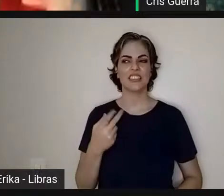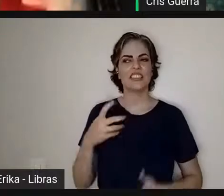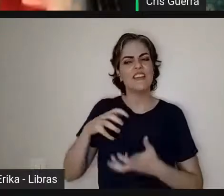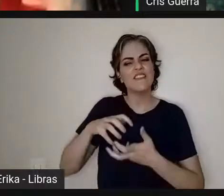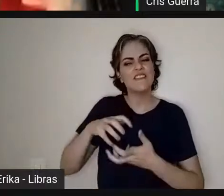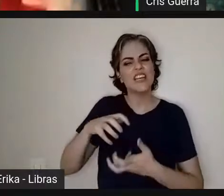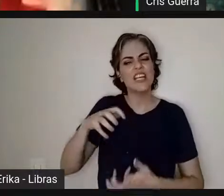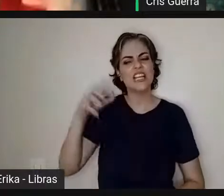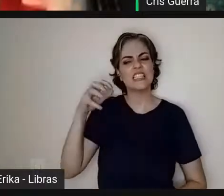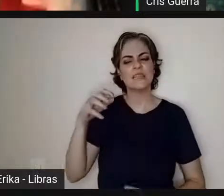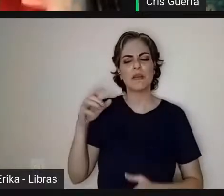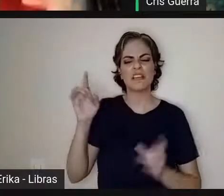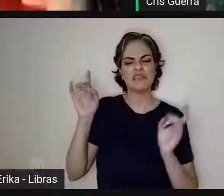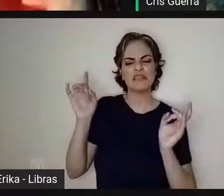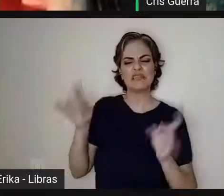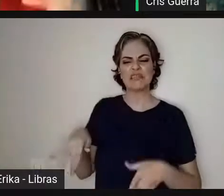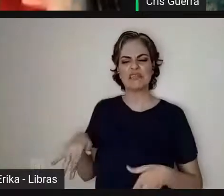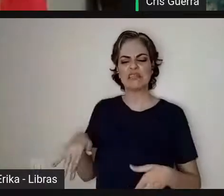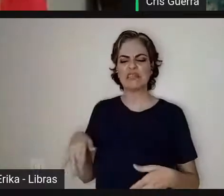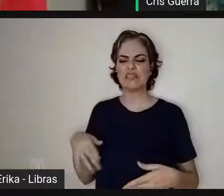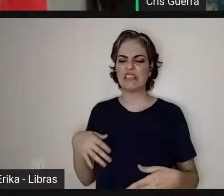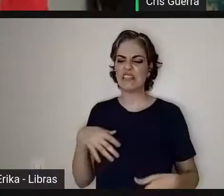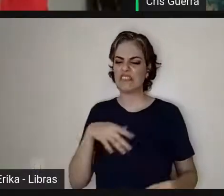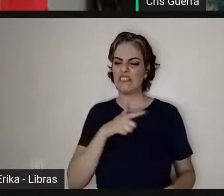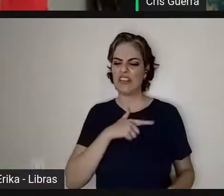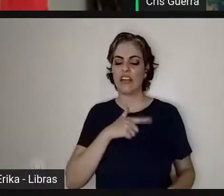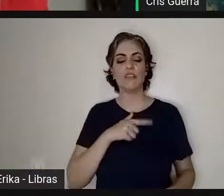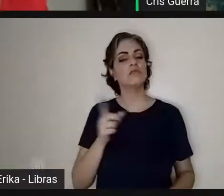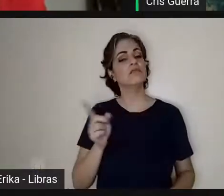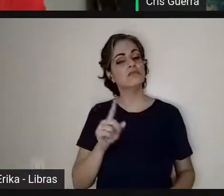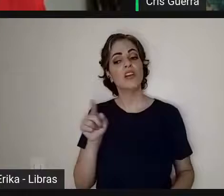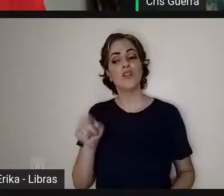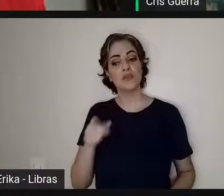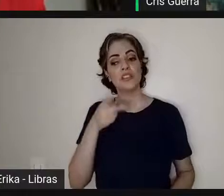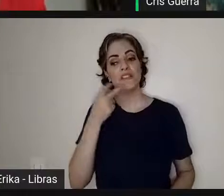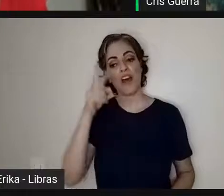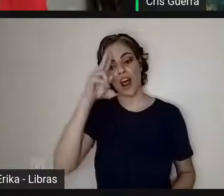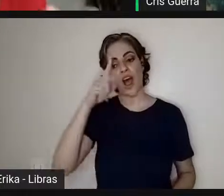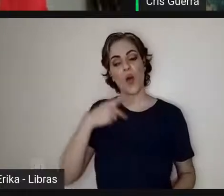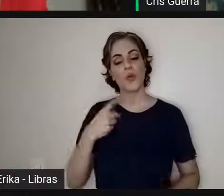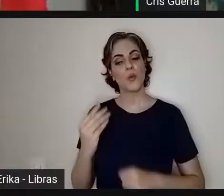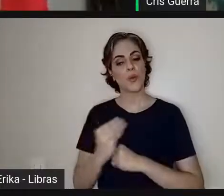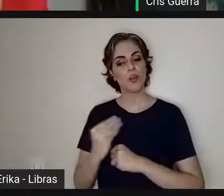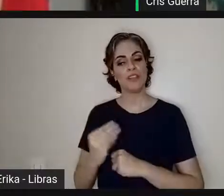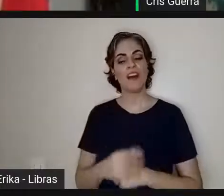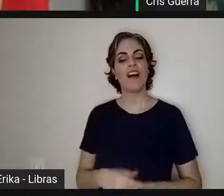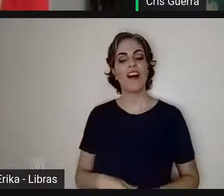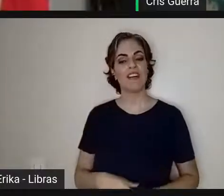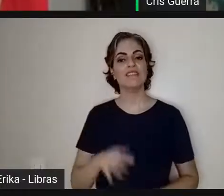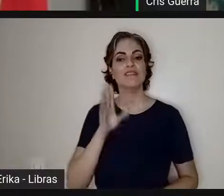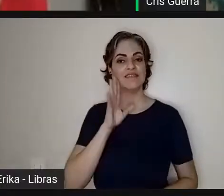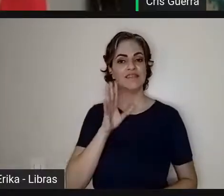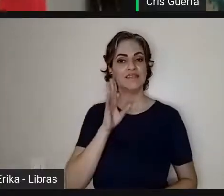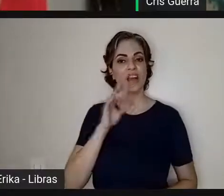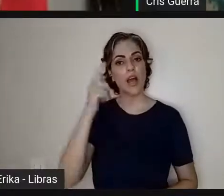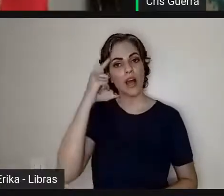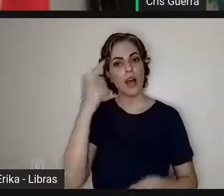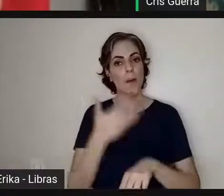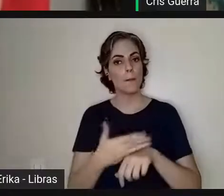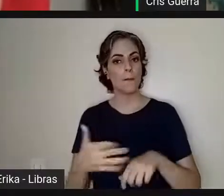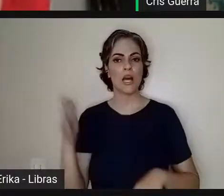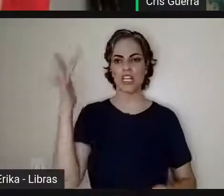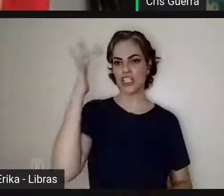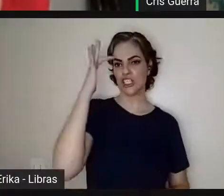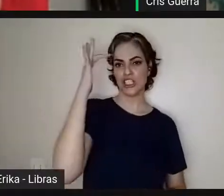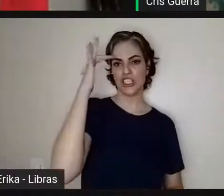coisa largada, você fala do autocuidado, né? Poxa, não, vou deixar meu cabelo branco. É um cabelo branco super estiloso, entendeu?